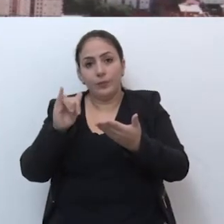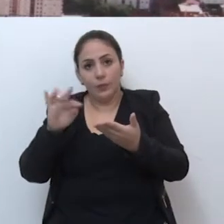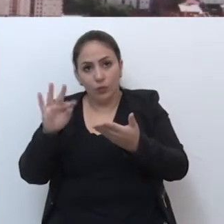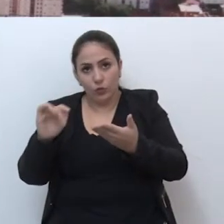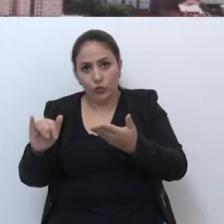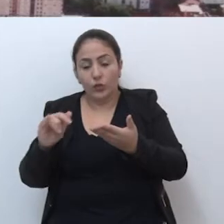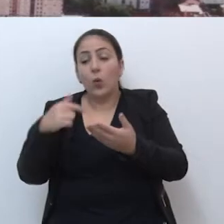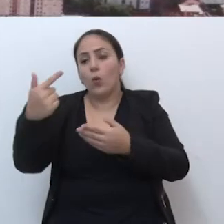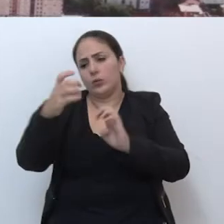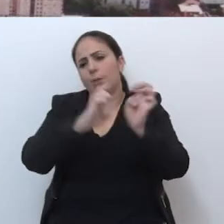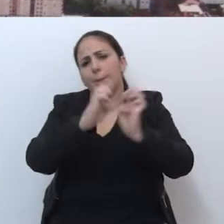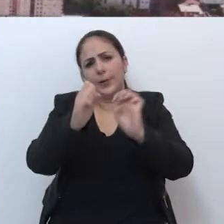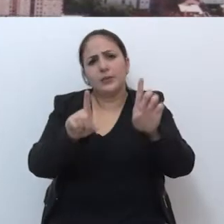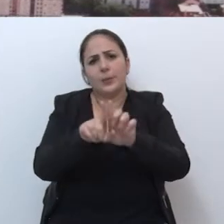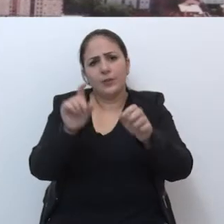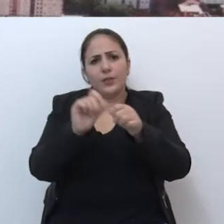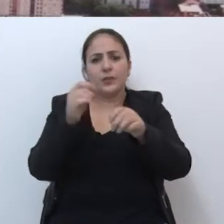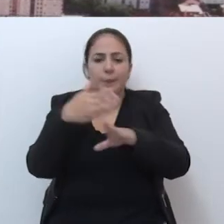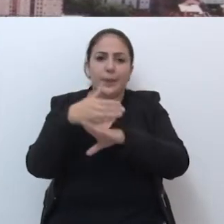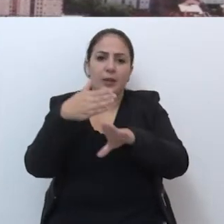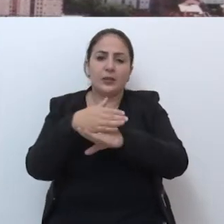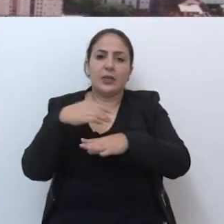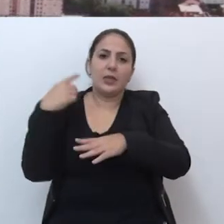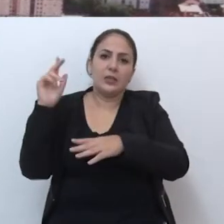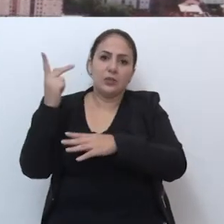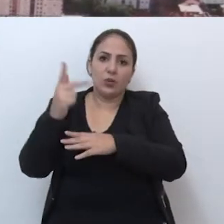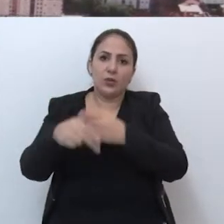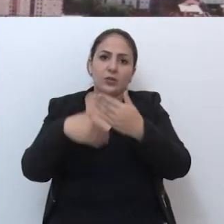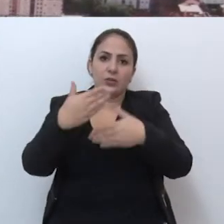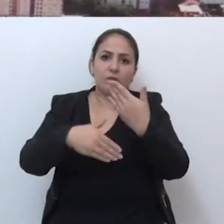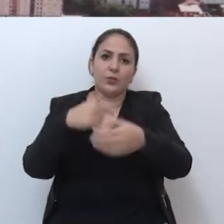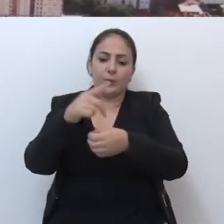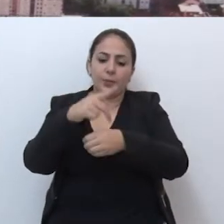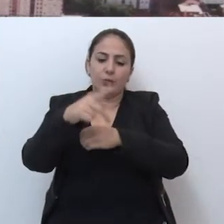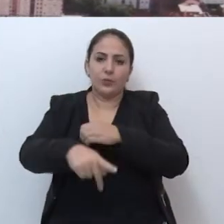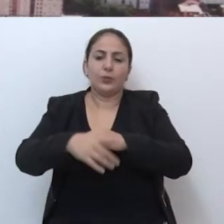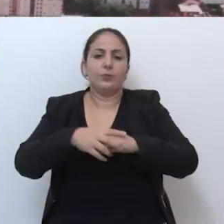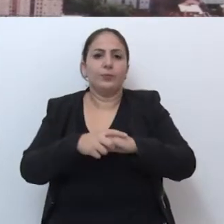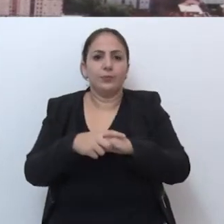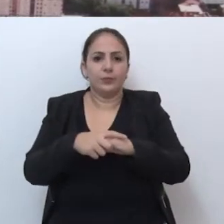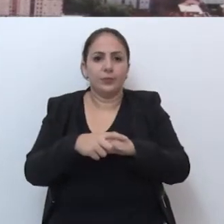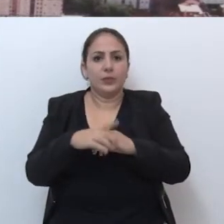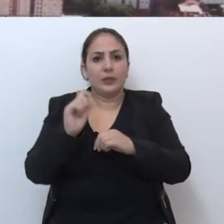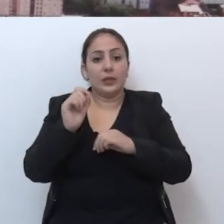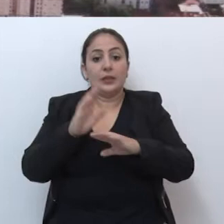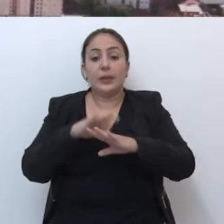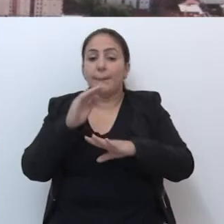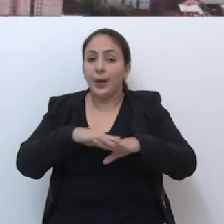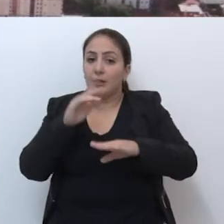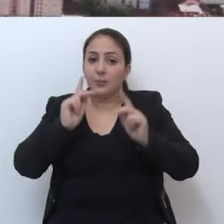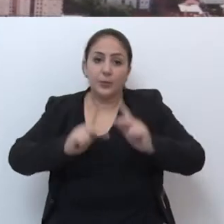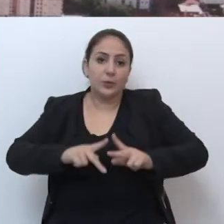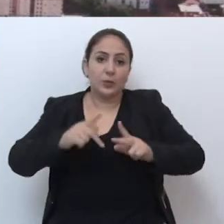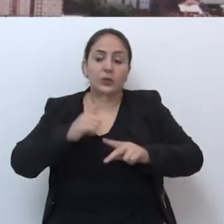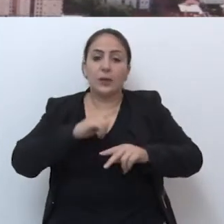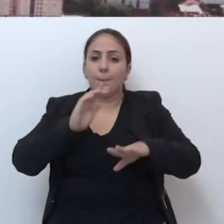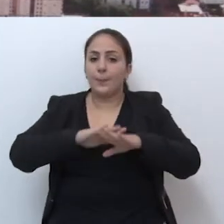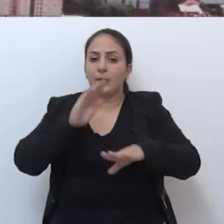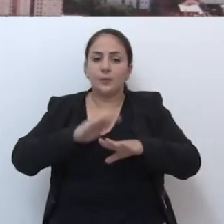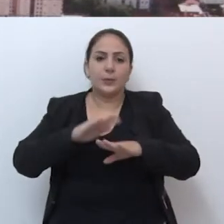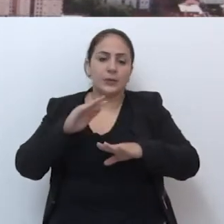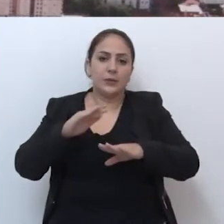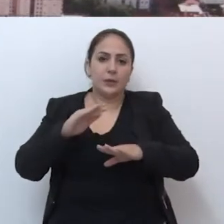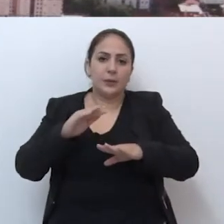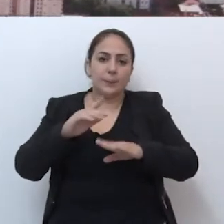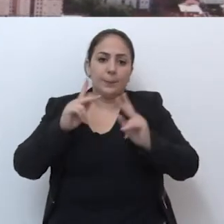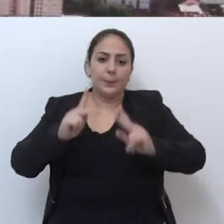outros empreendedores que fazem parte da história do desenvolvimento de Passo Fundo. Que venham mais pessoas assim, que tenhamos cada vez